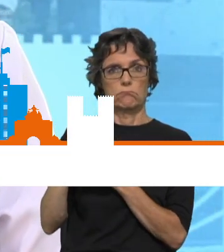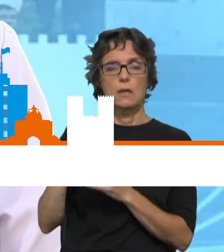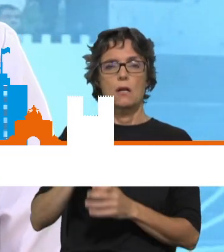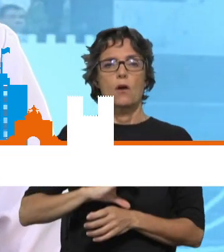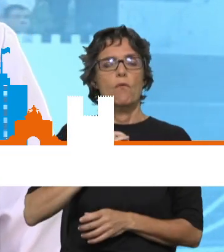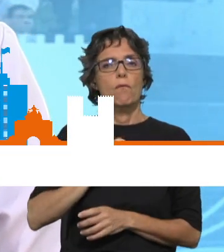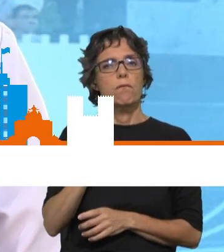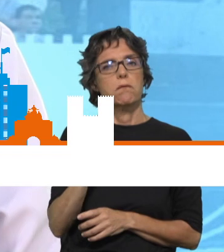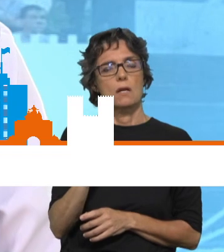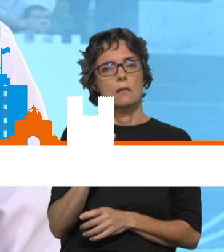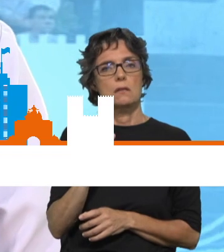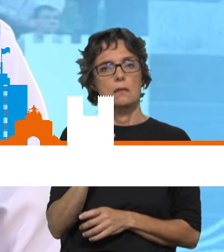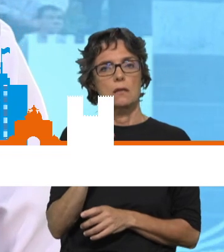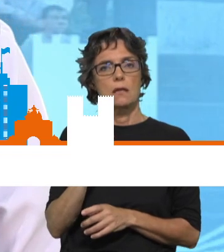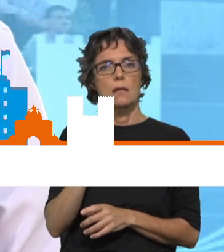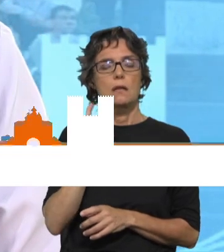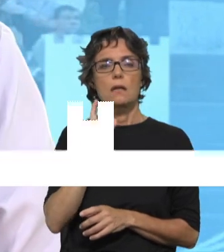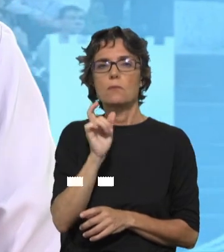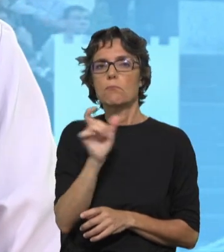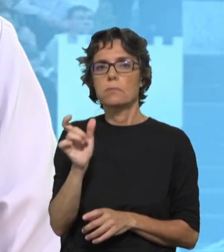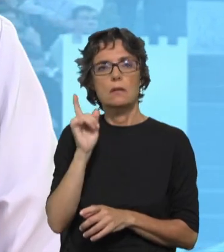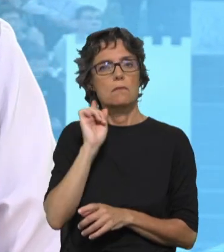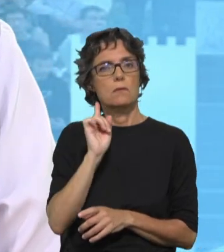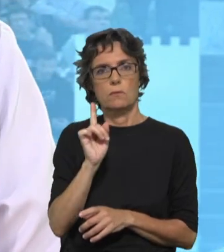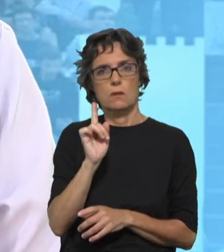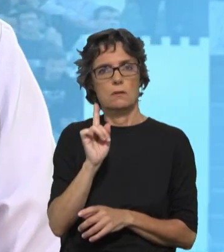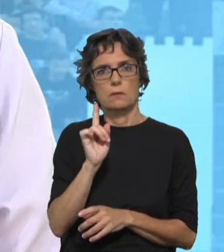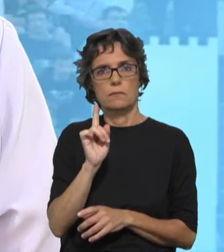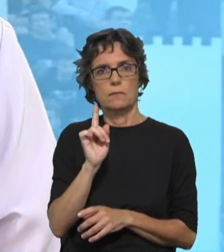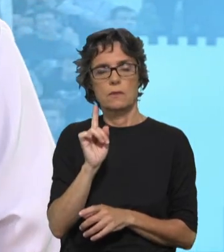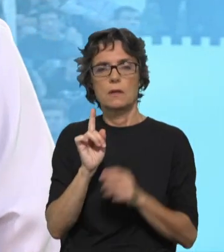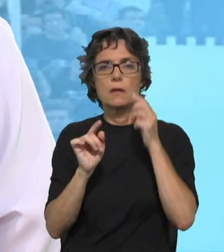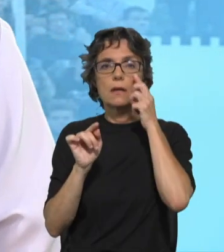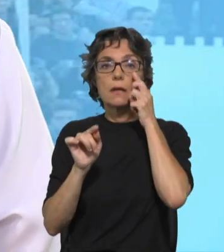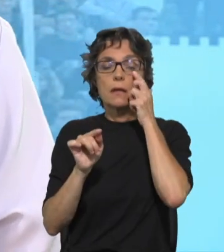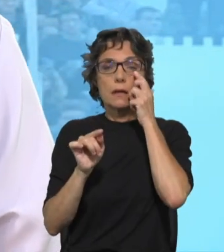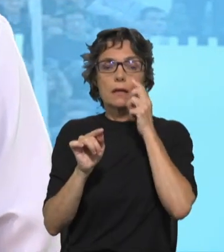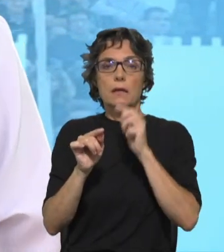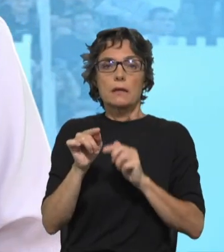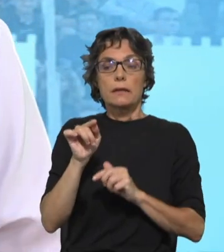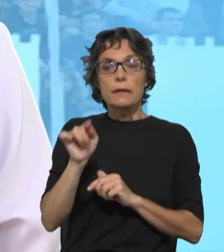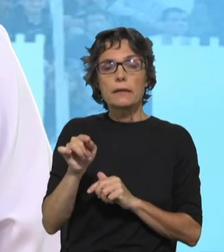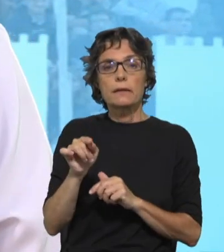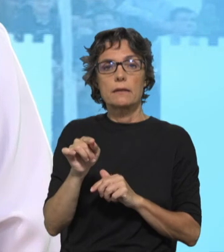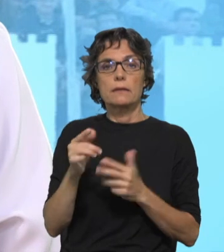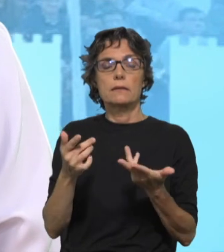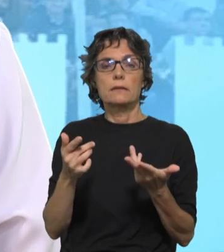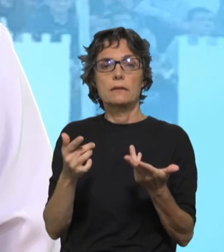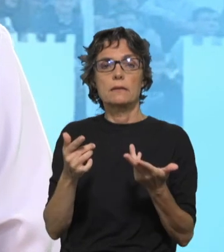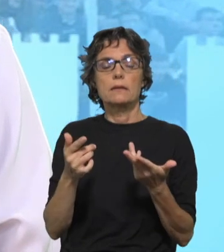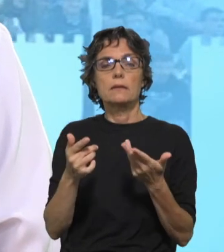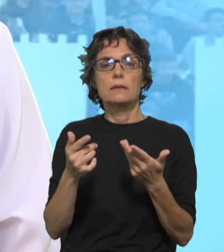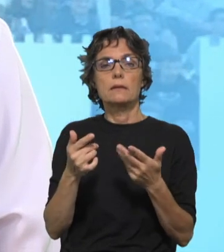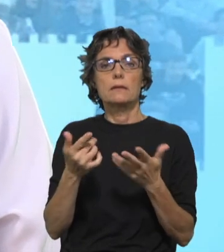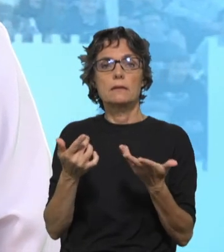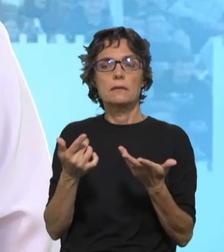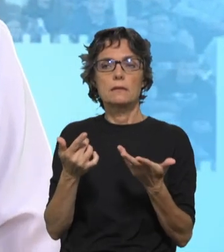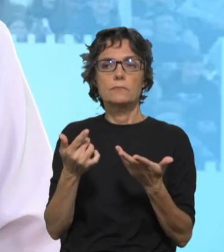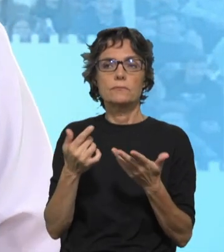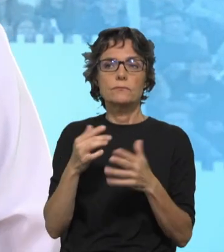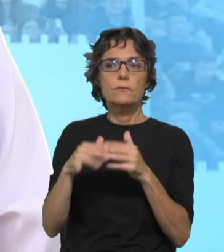O confiar em Deus 100%. E, portanto, ela bebeu, como a Helena dizia, desde sempre.